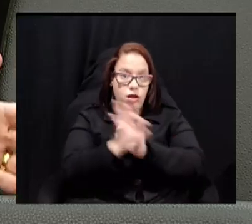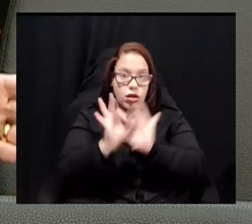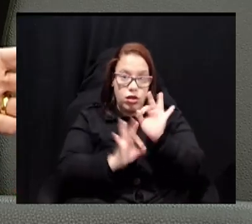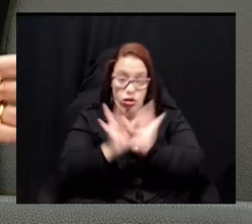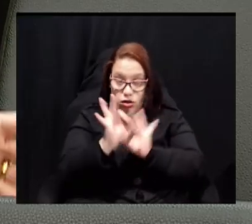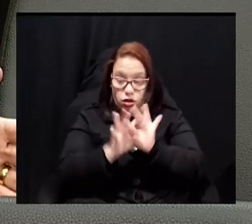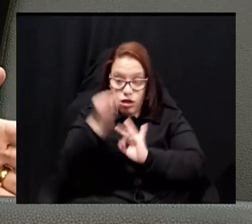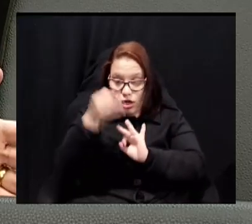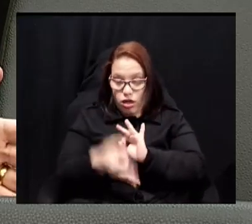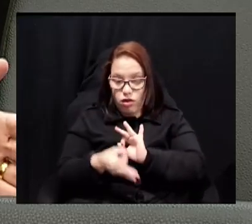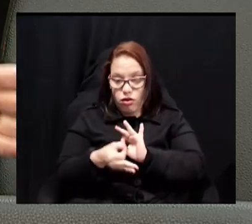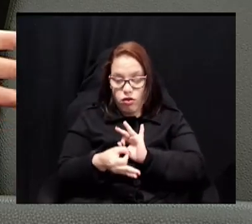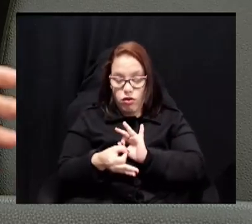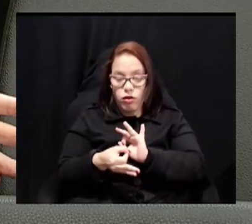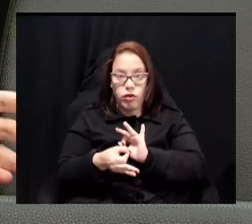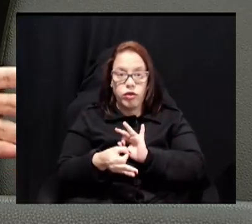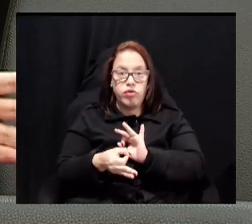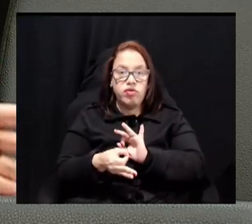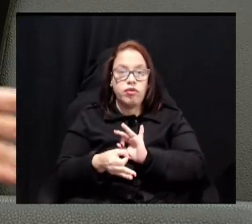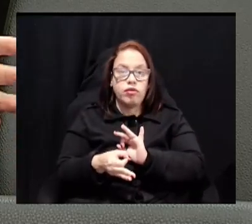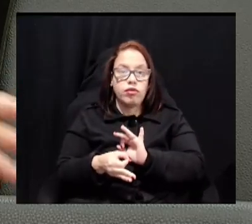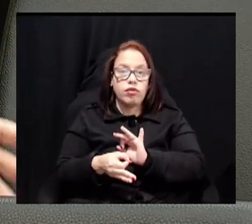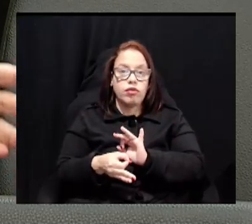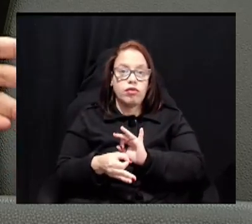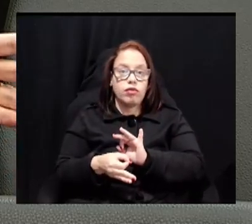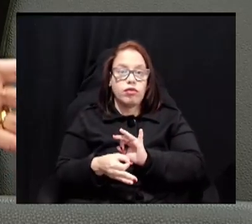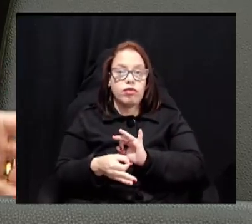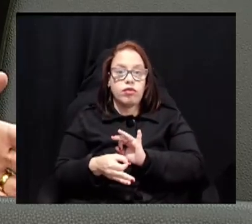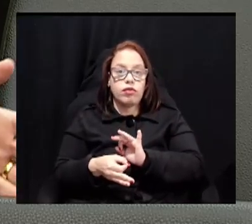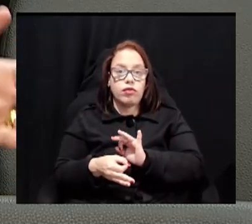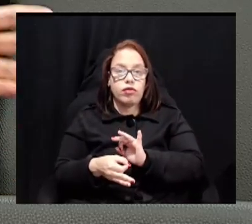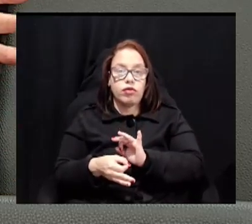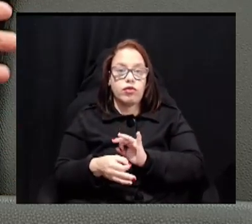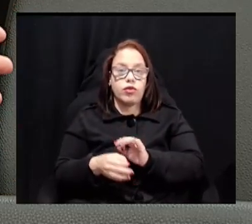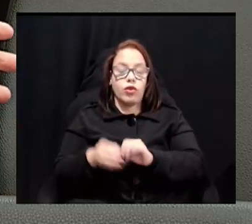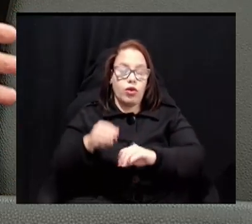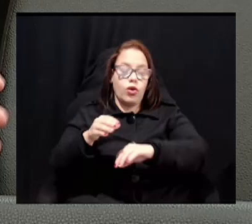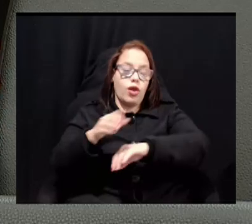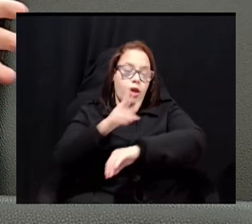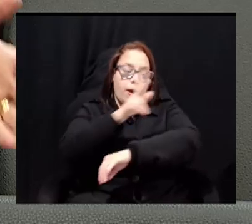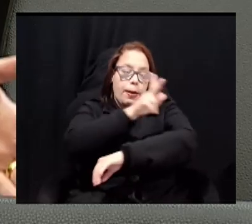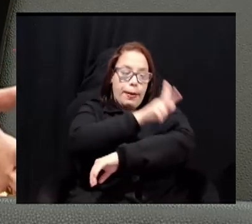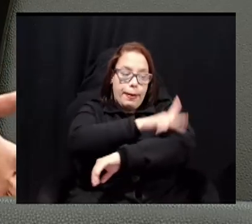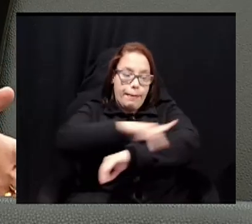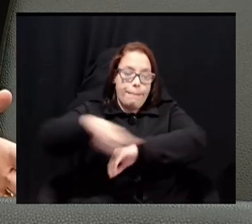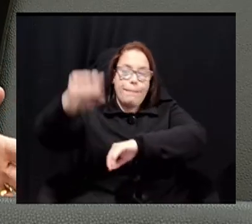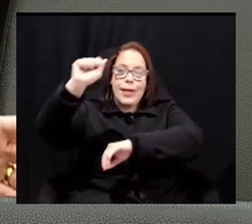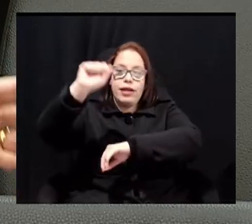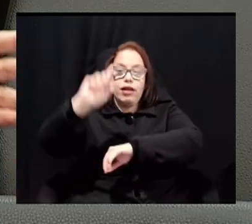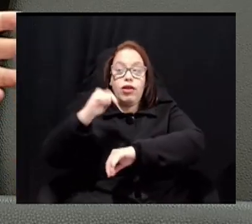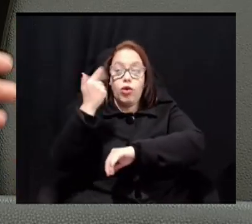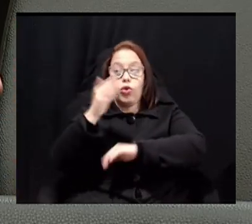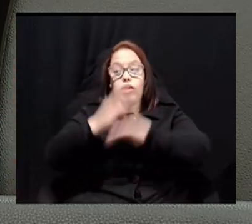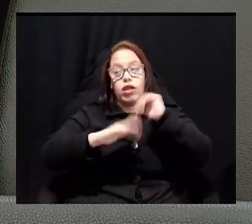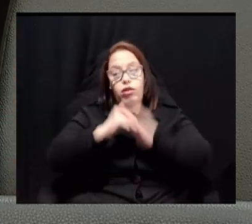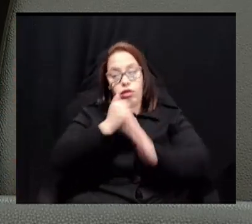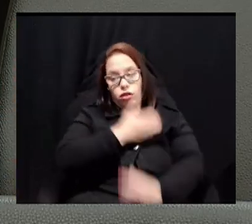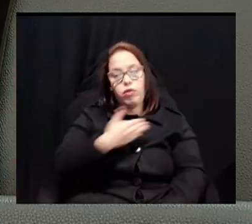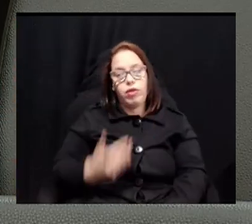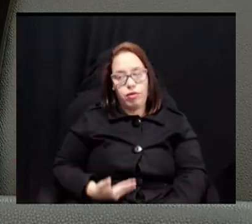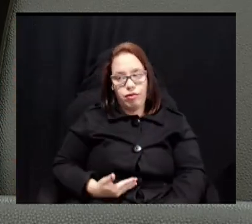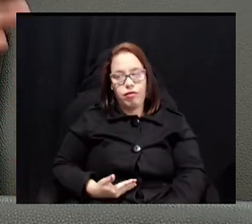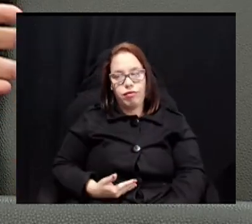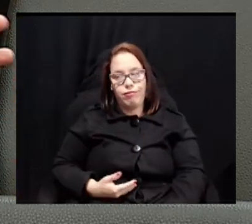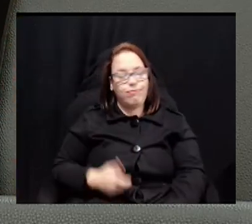a regularização fundiária, ela permite o asfaltamento, ela permite outros serviços públicos. E enquanto isso